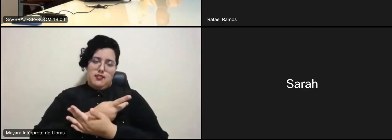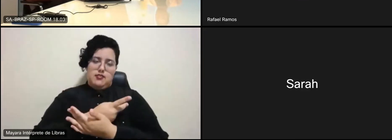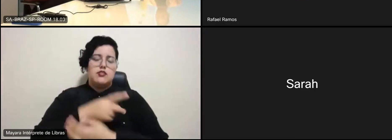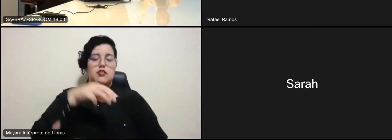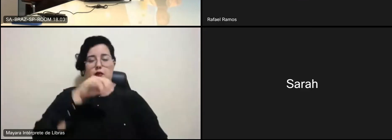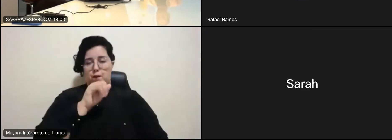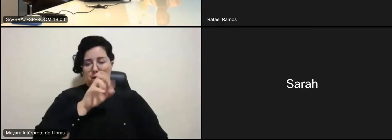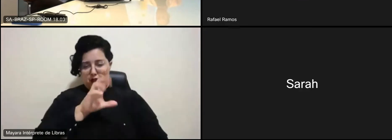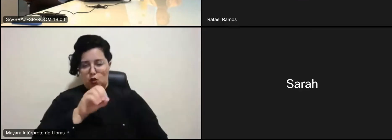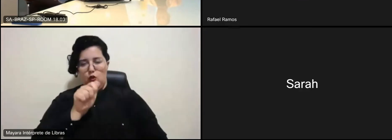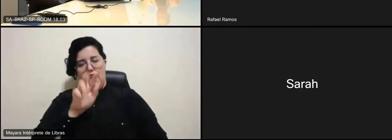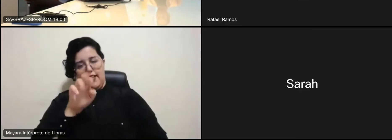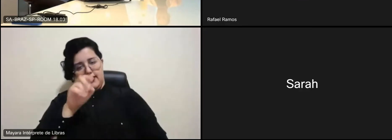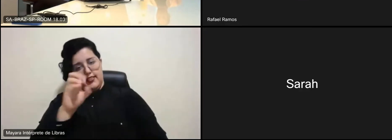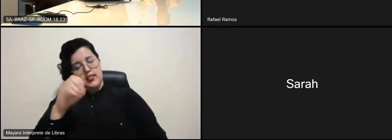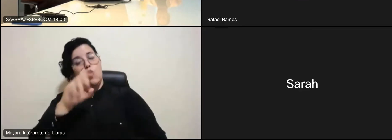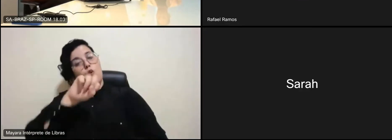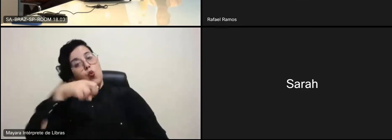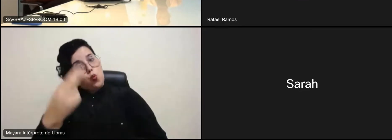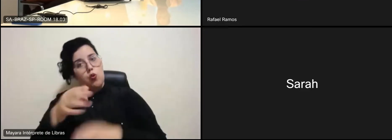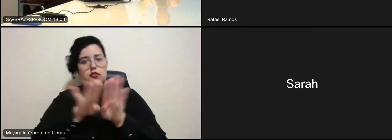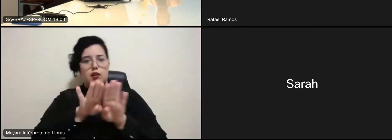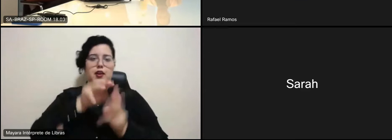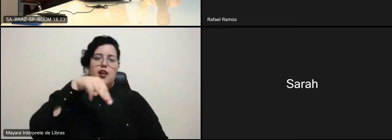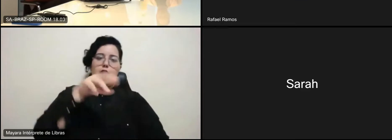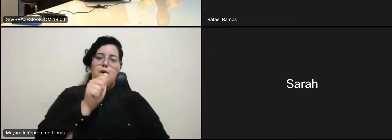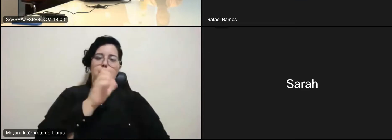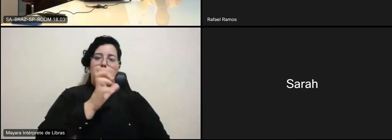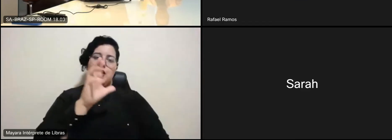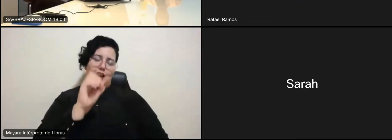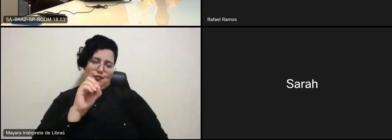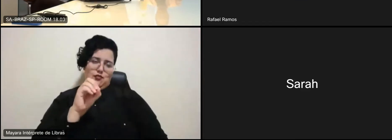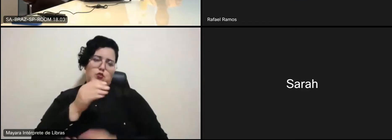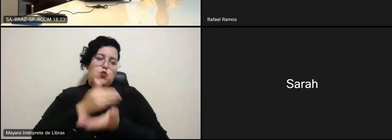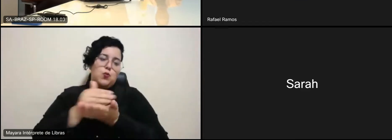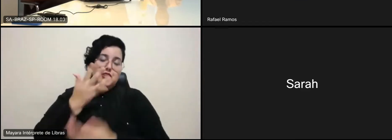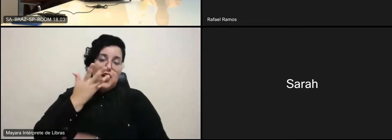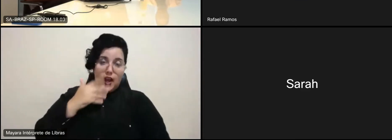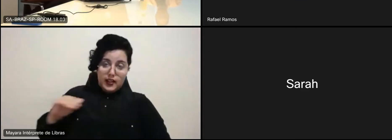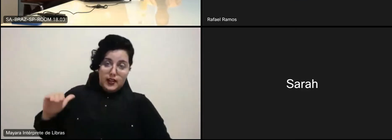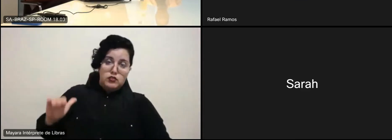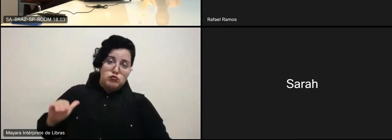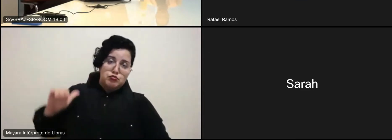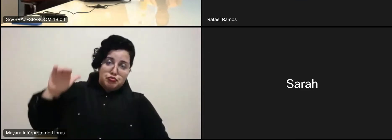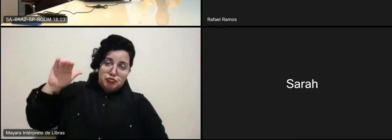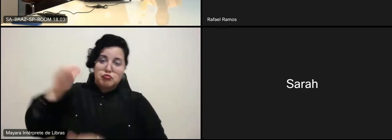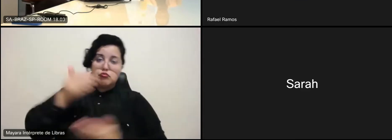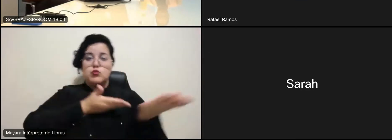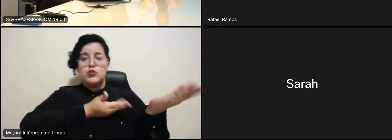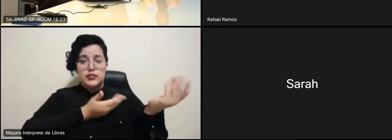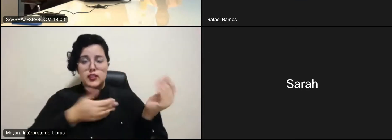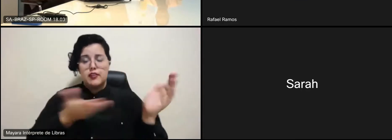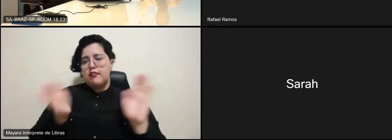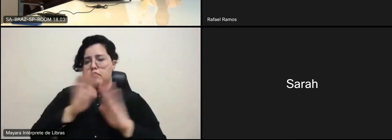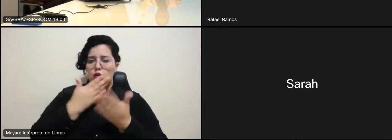microagressões ou até mesmo macroagressões na infância, durante o crescimento ali na fase da adolescência, na escola, muitas vezes